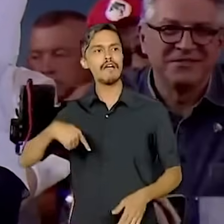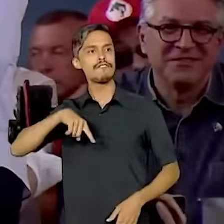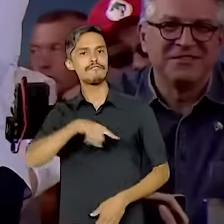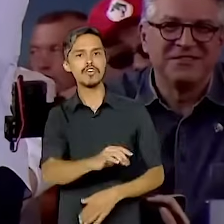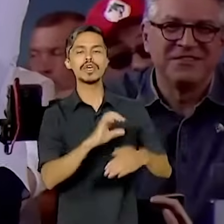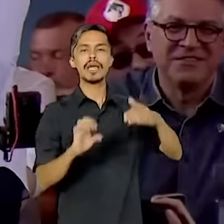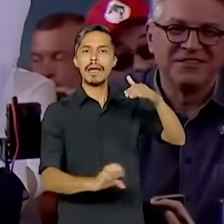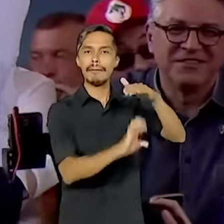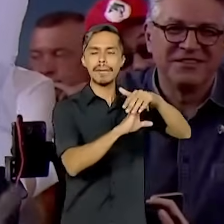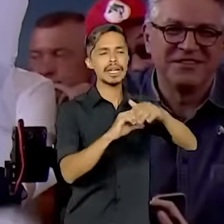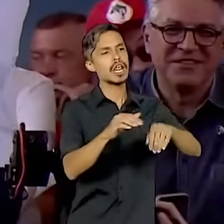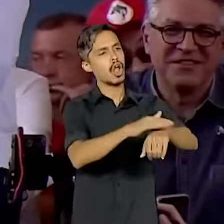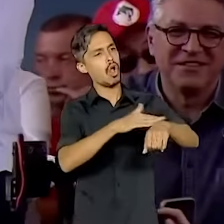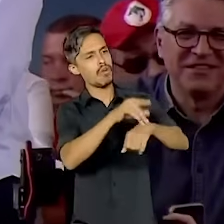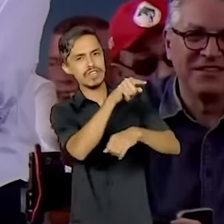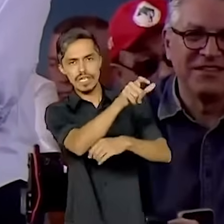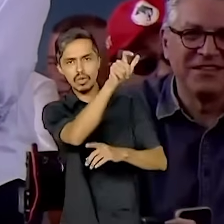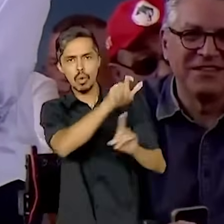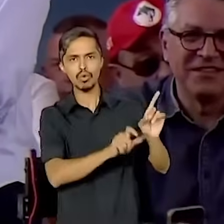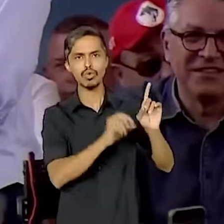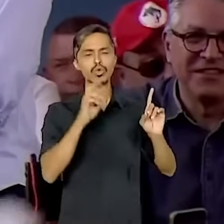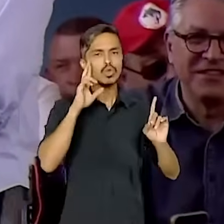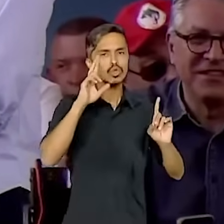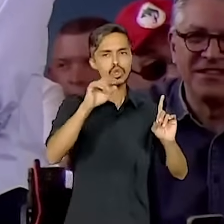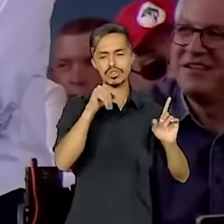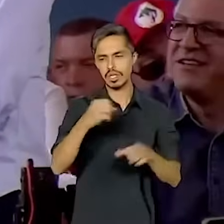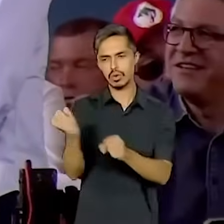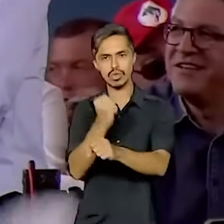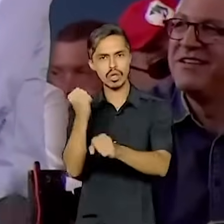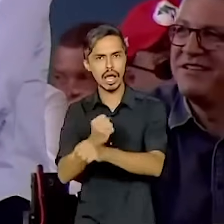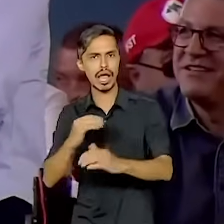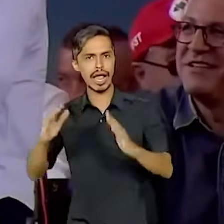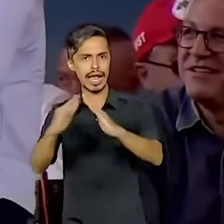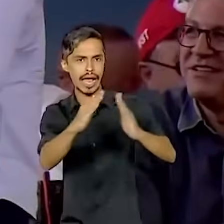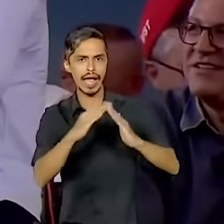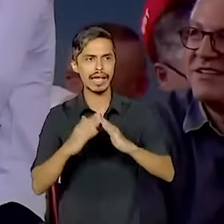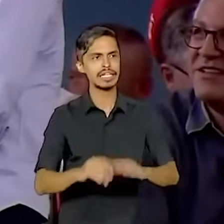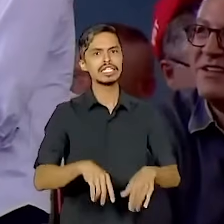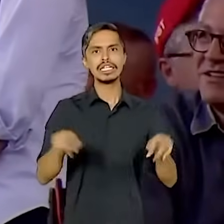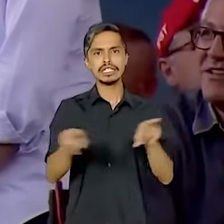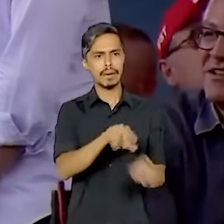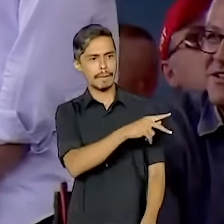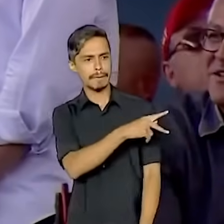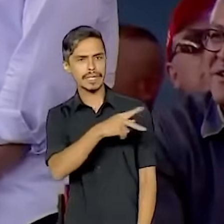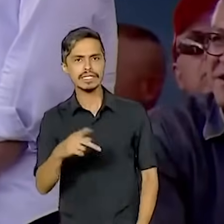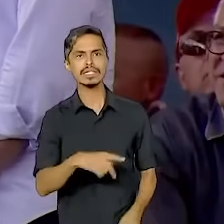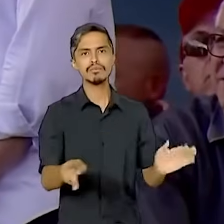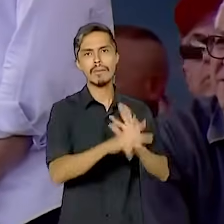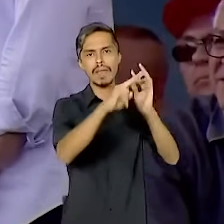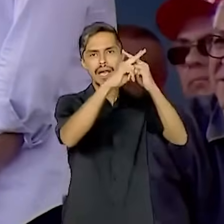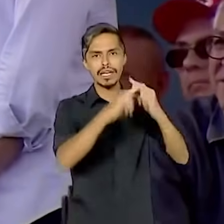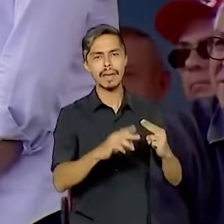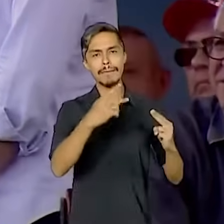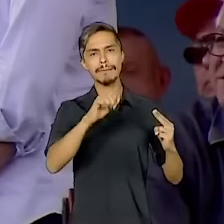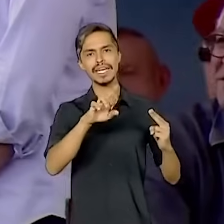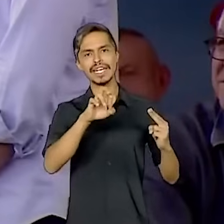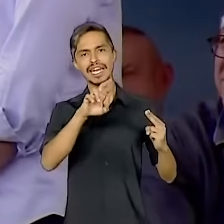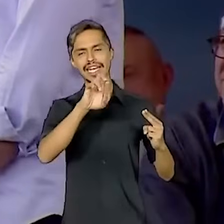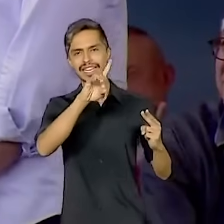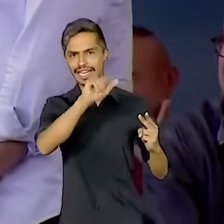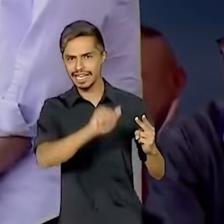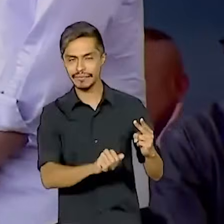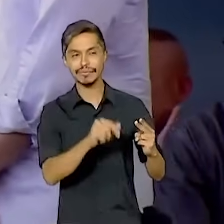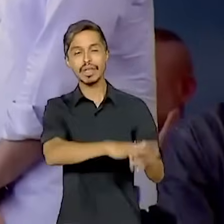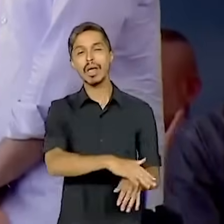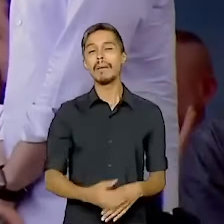da empresa que estava construindo casa e para o presidente da Caixa, que era o companheiro Hereda. Uma casa, um